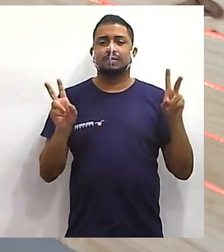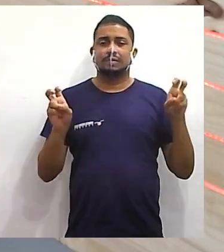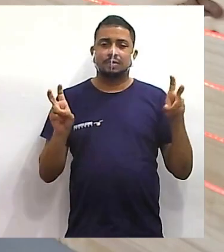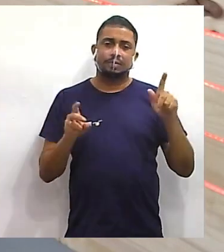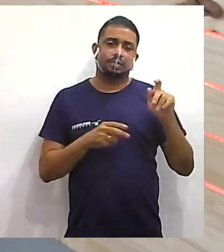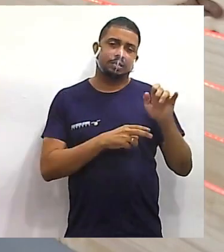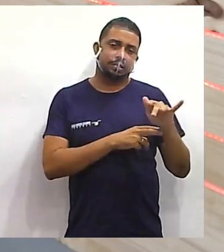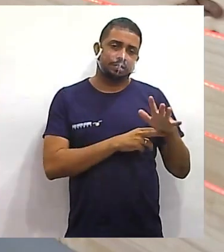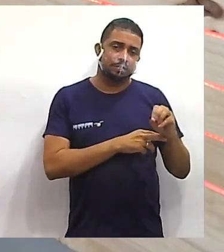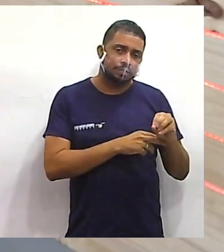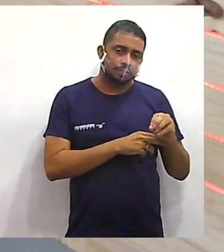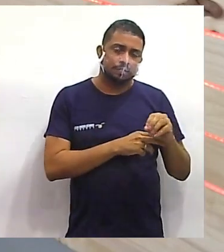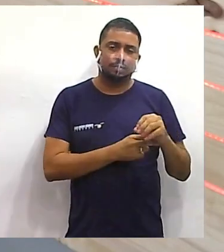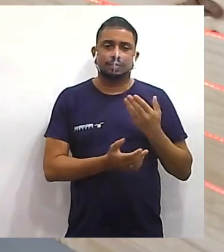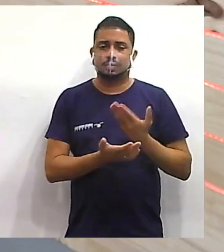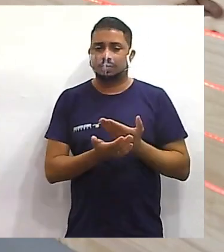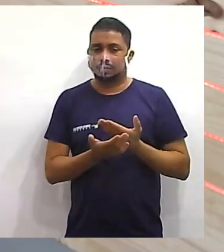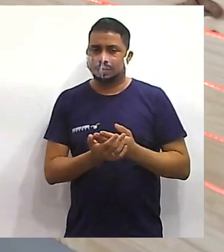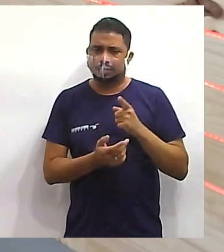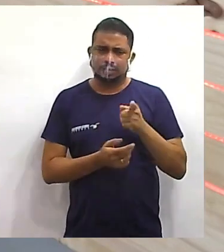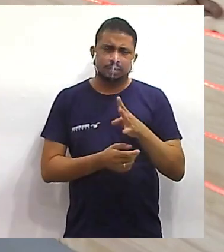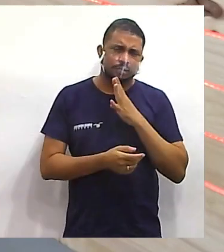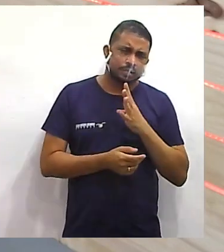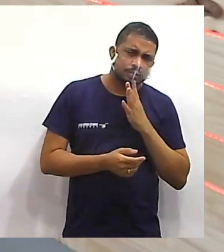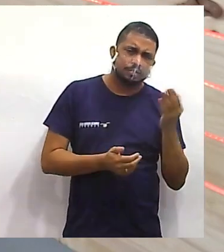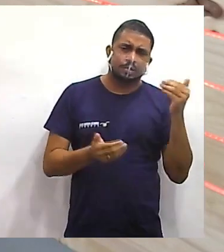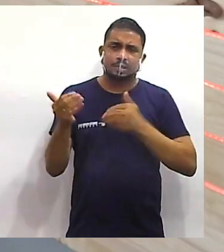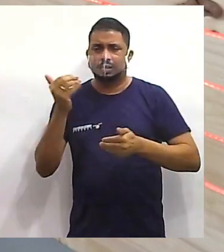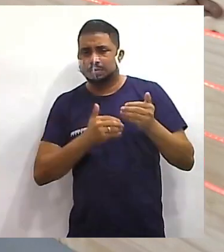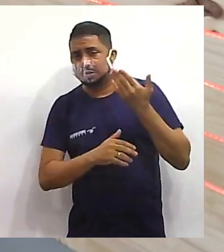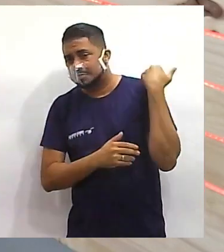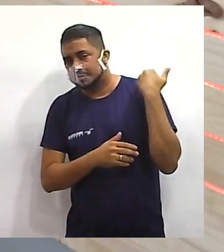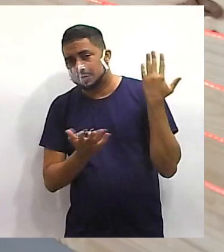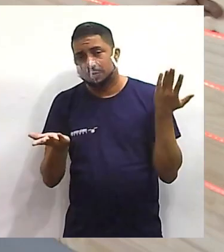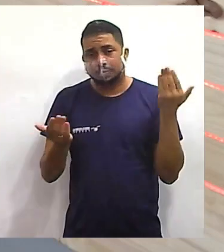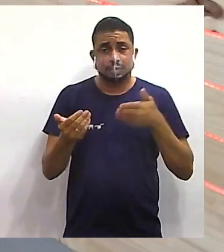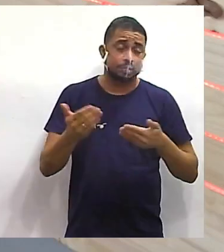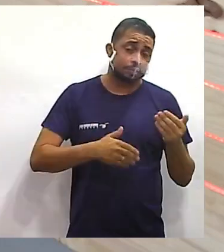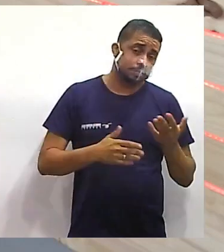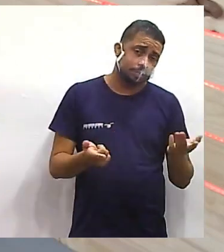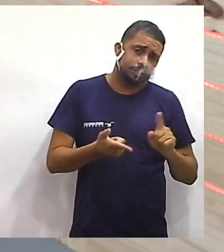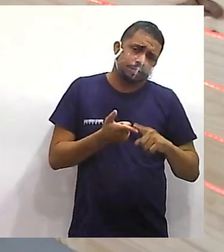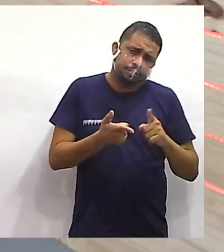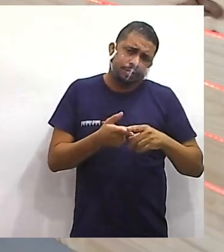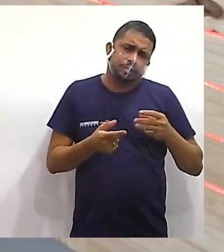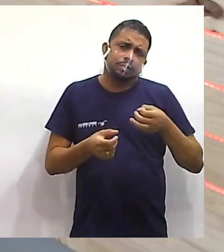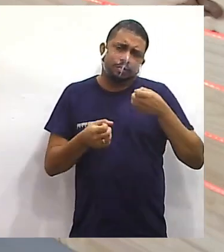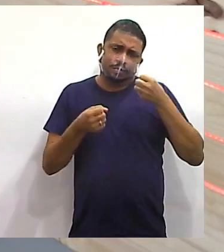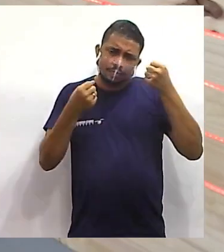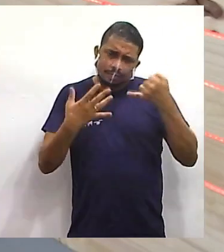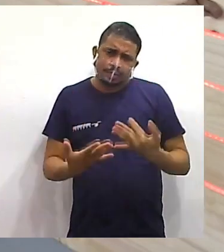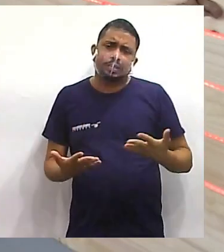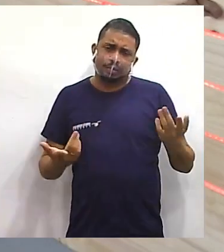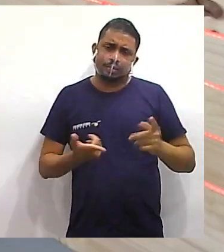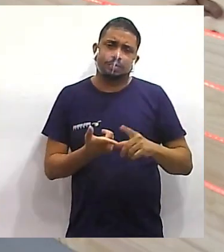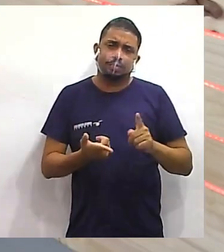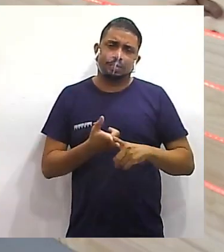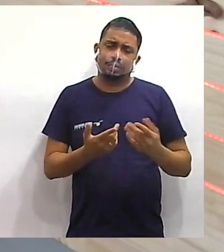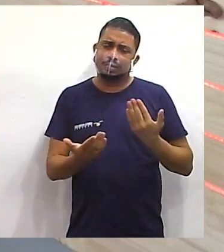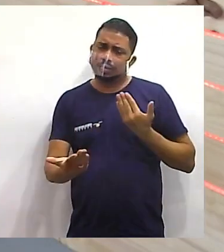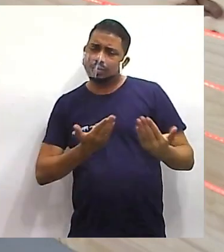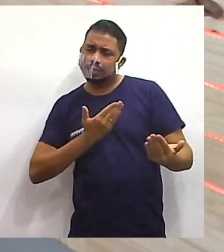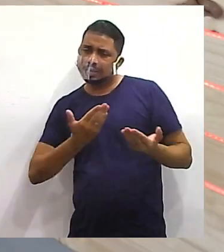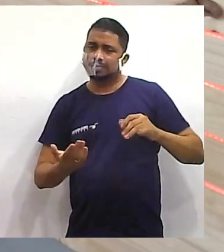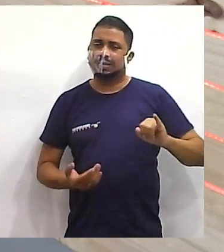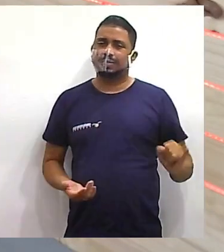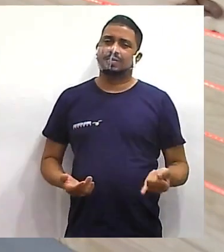vocês conhecem, né, se vocês participaram ou participam, e falar um pouquinho também sobre, para a gente estar nesse espaço de troca,